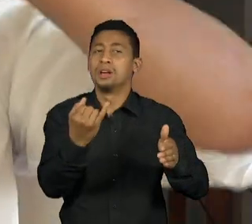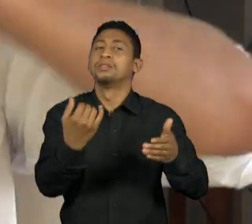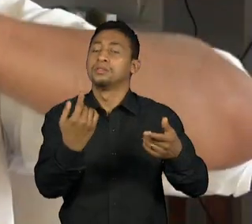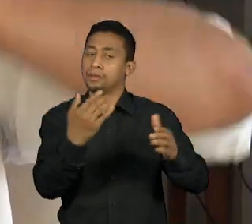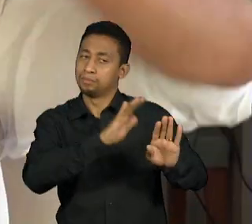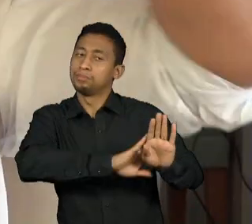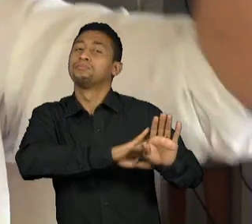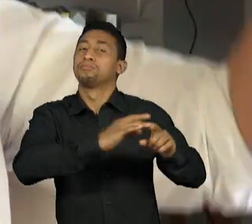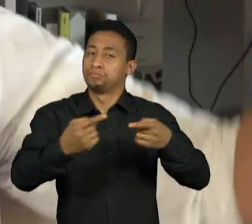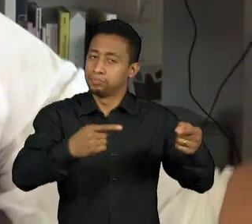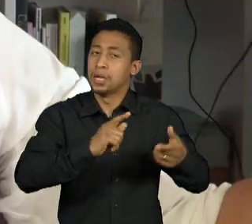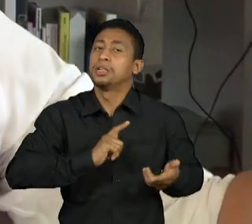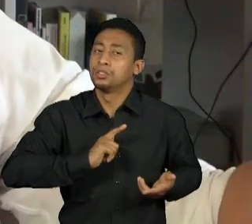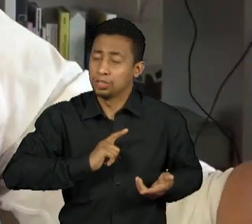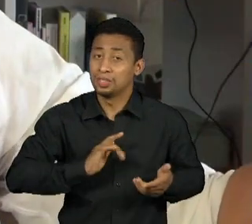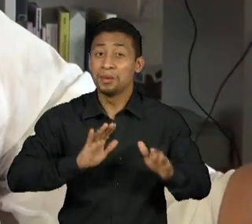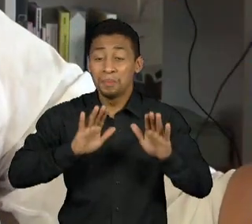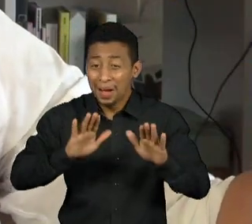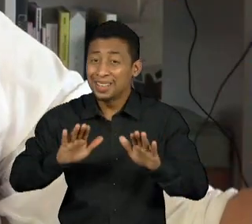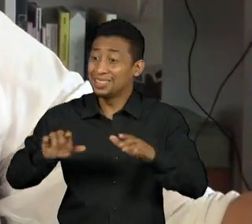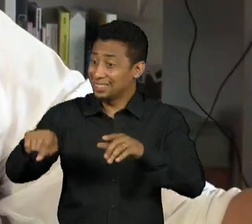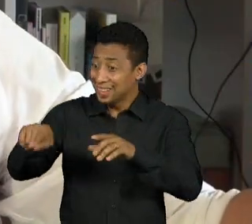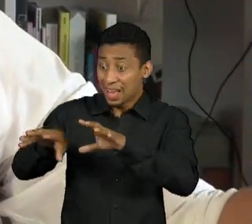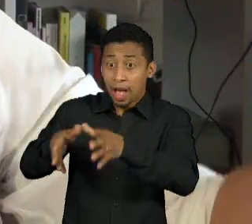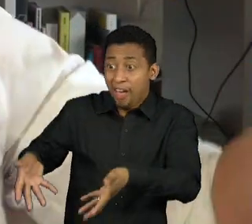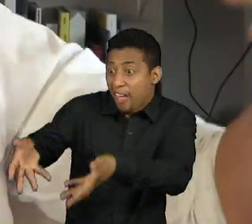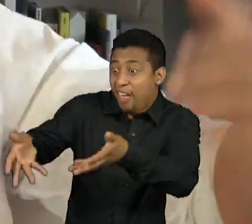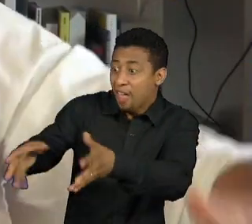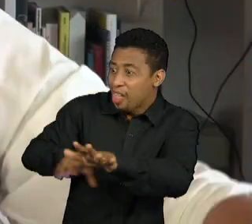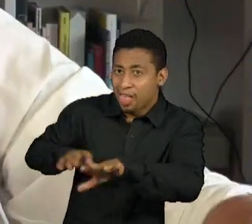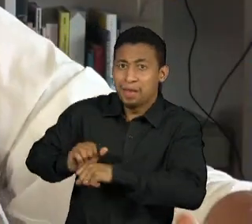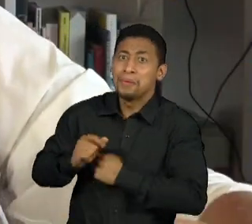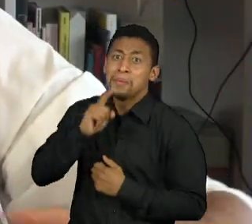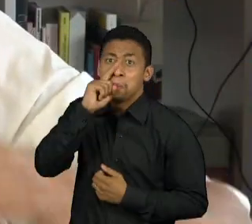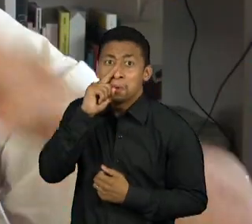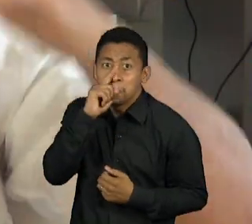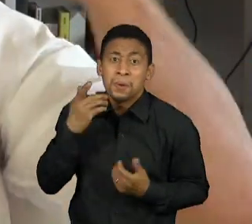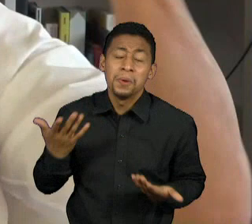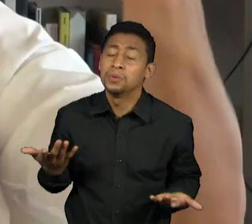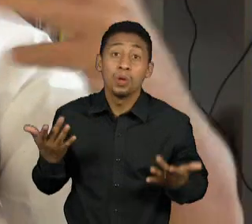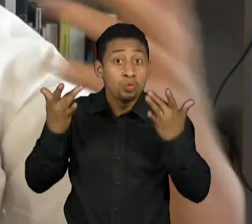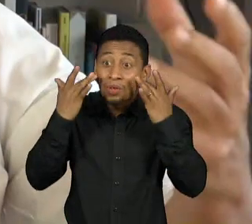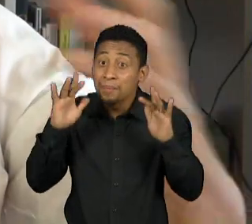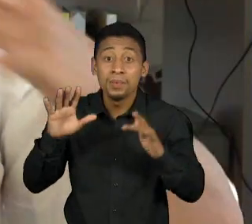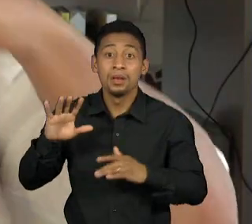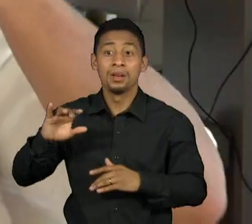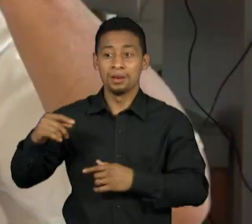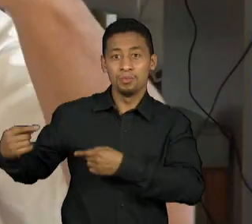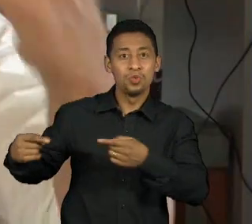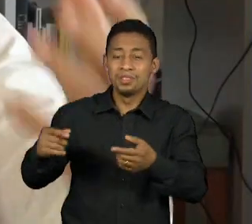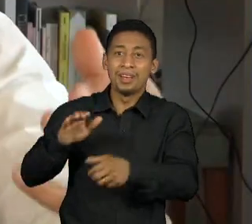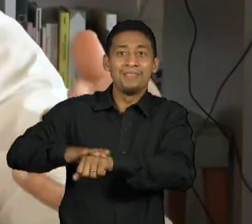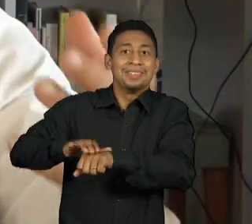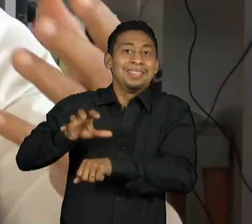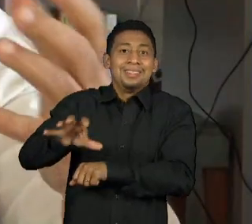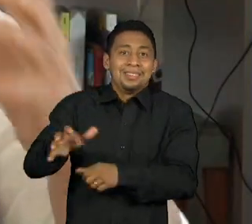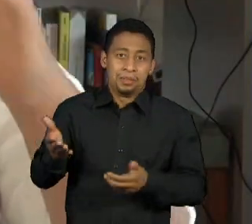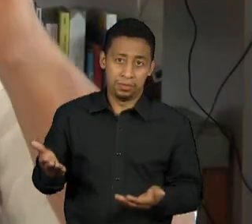pandemia. Nunca pensei que a pandemia virasse uma questão política e não só sanitária. Mas houve de todos os lados, mas